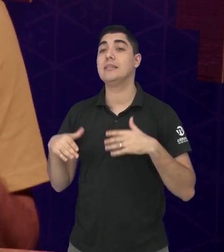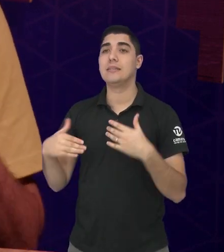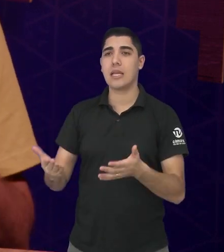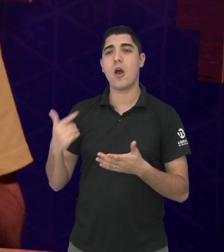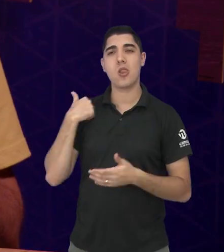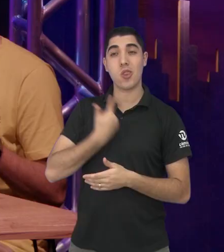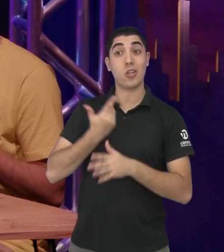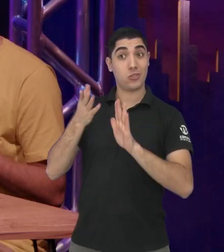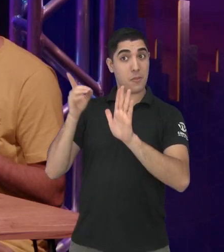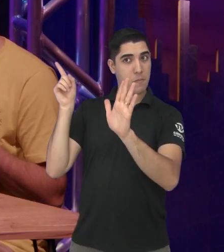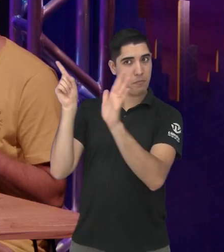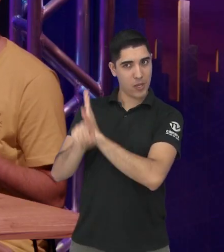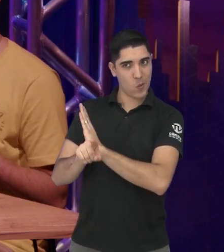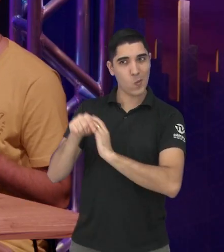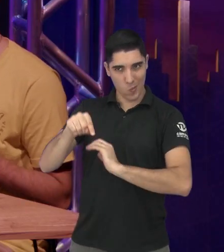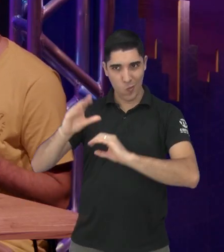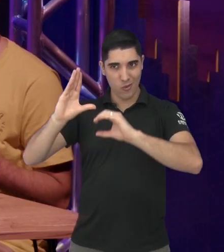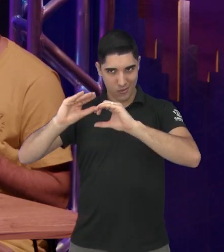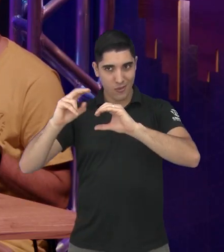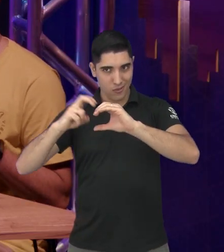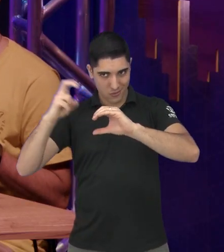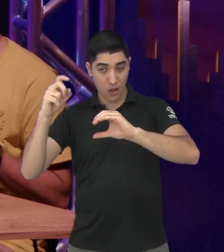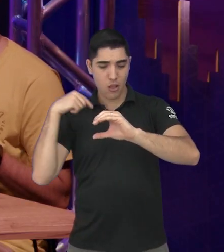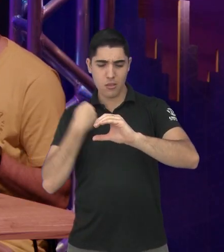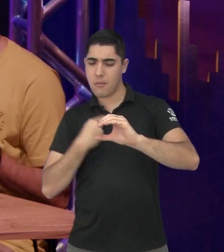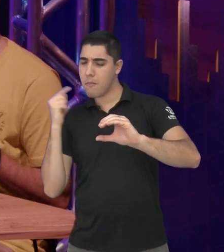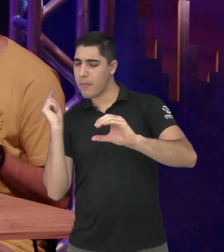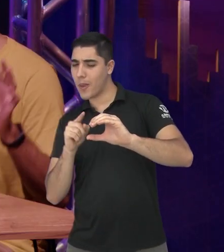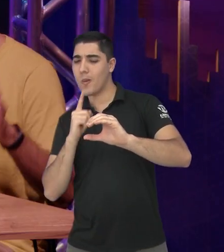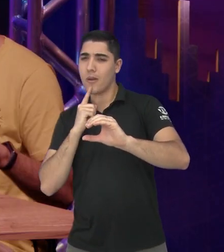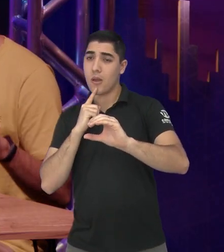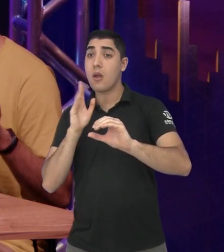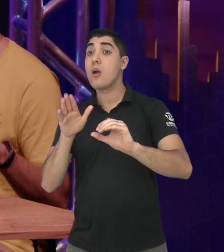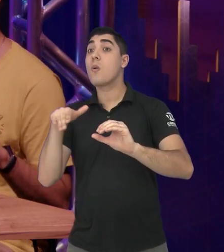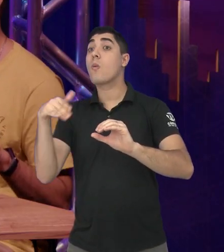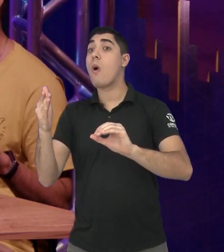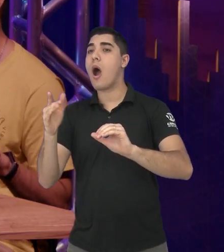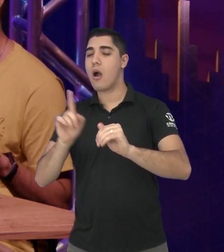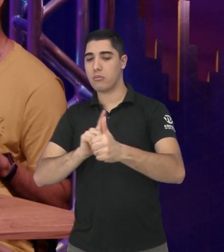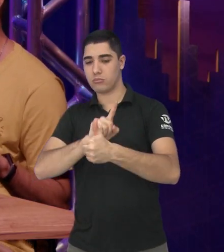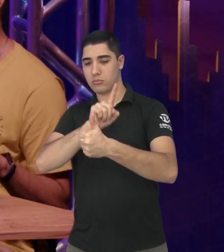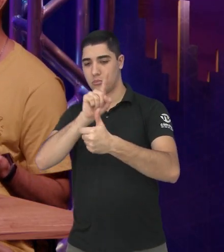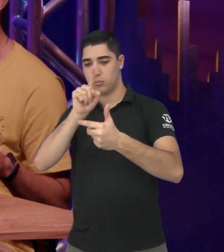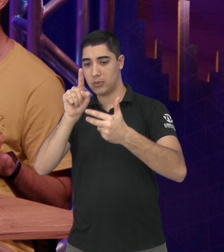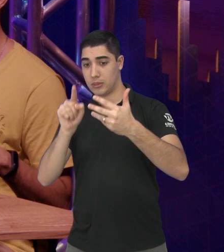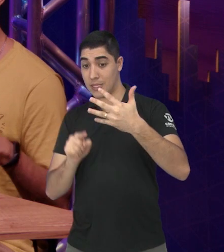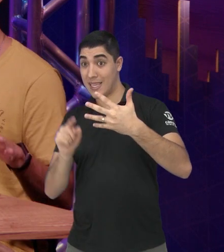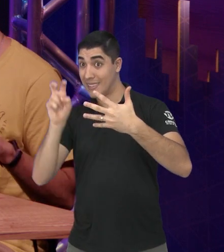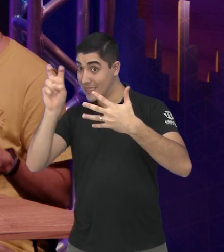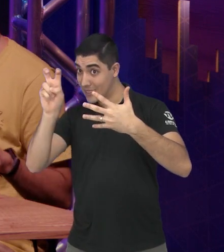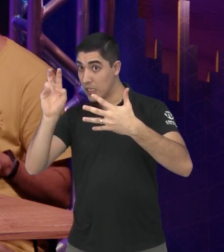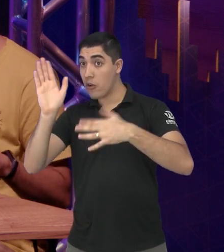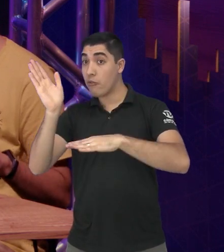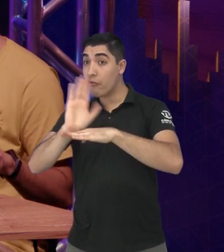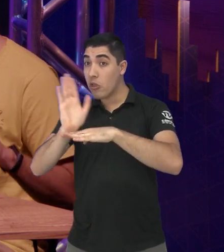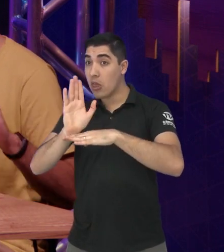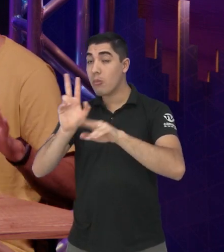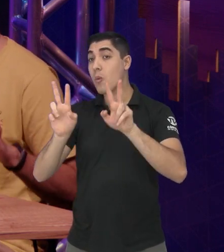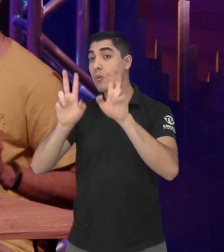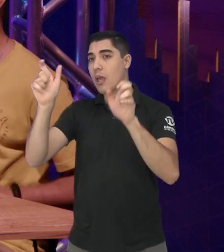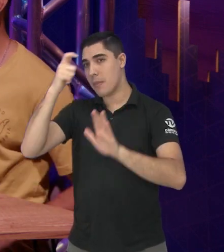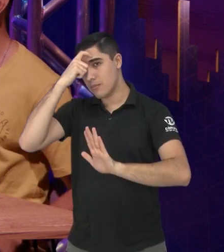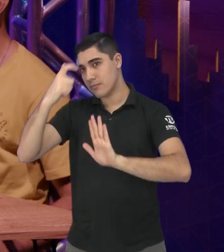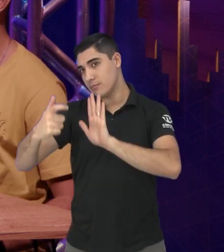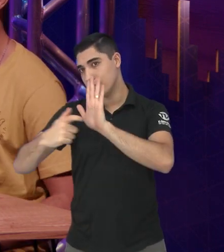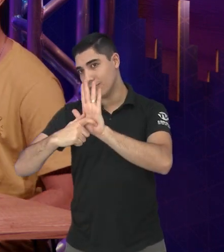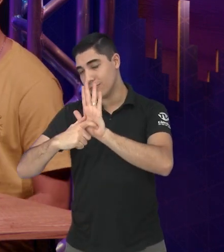gente perguntou pro ChatGPT os 5 filmes sobre inteligência artificial, top